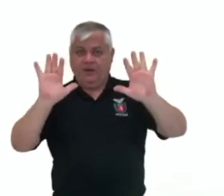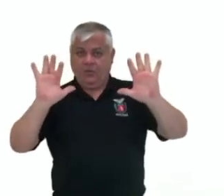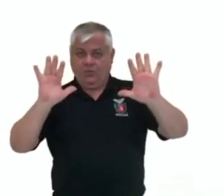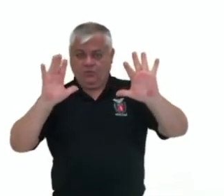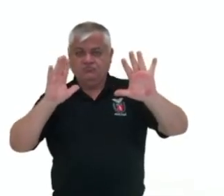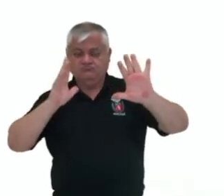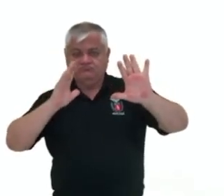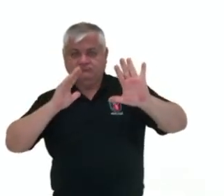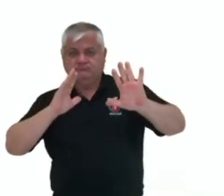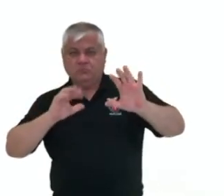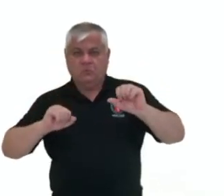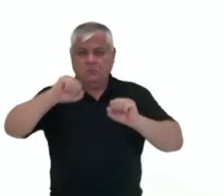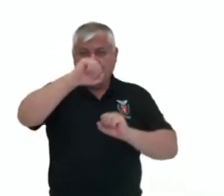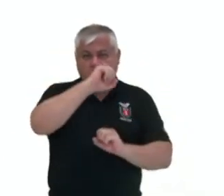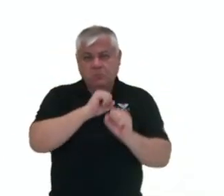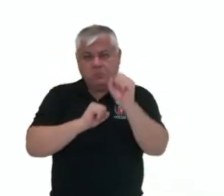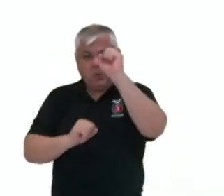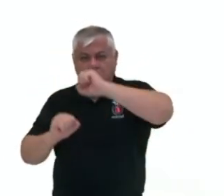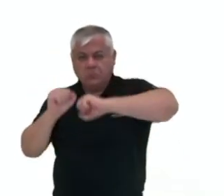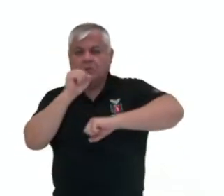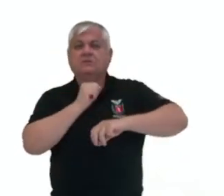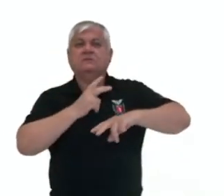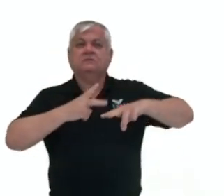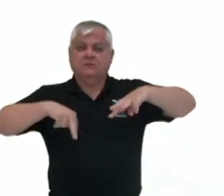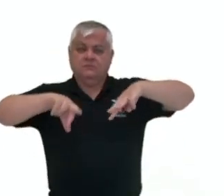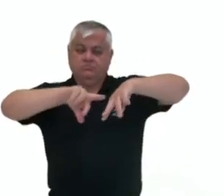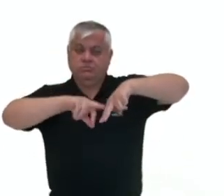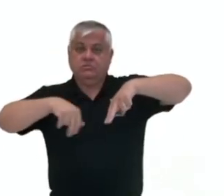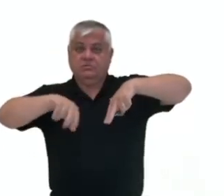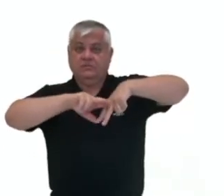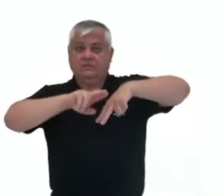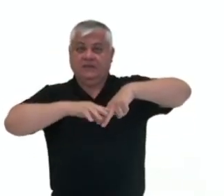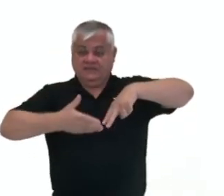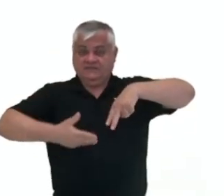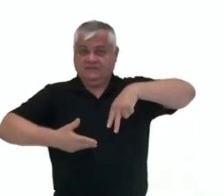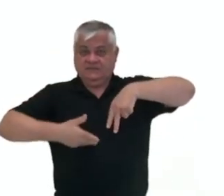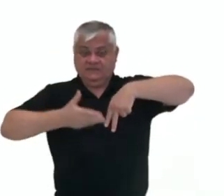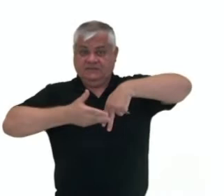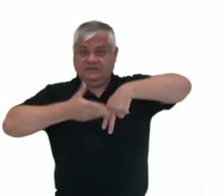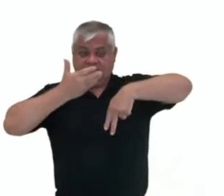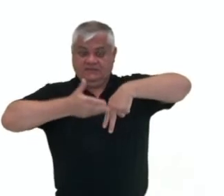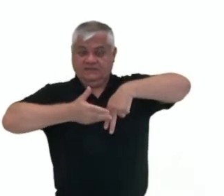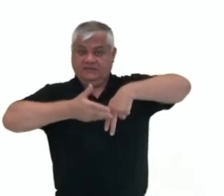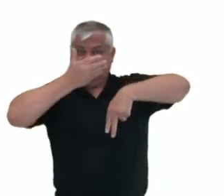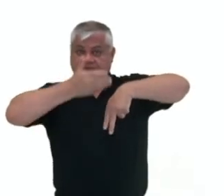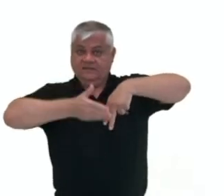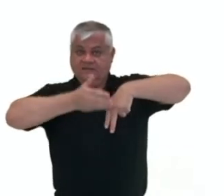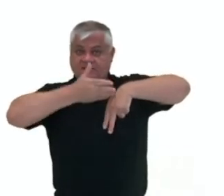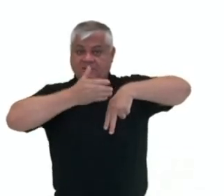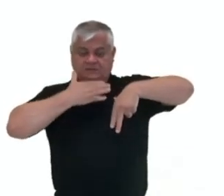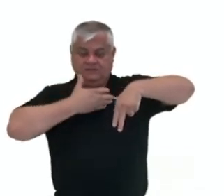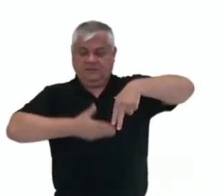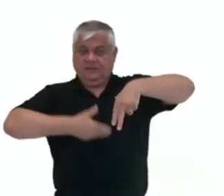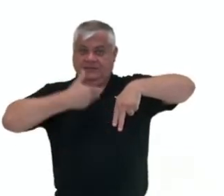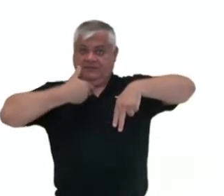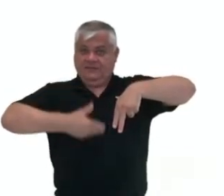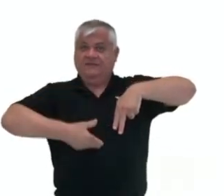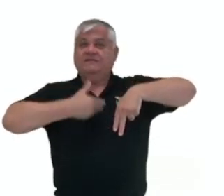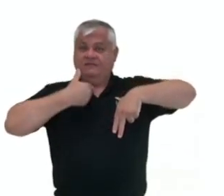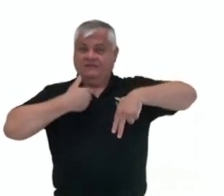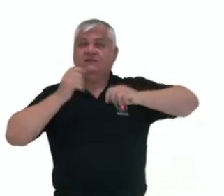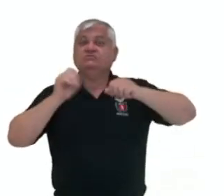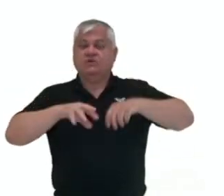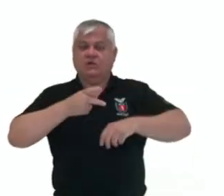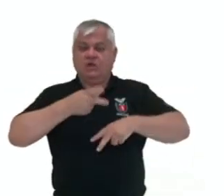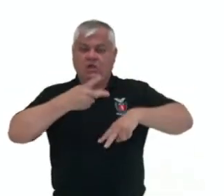então é permitido. Os chutes, eles têm que ser acima da cintura e apenas nas áreas cobertas por protetores. Como a gente viu, a gente